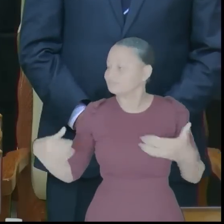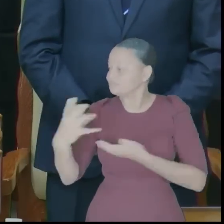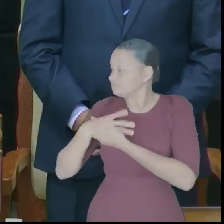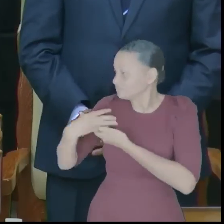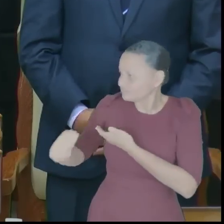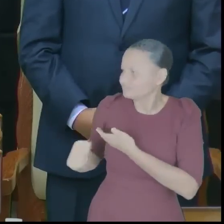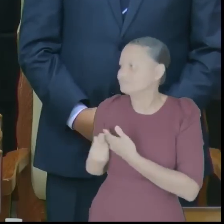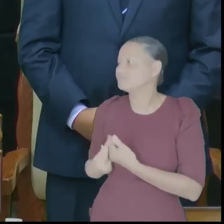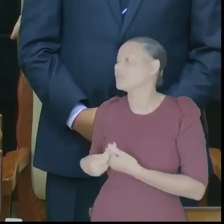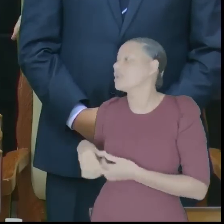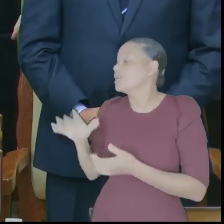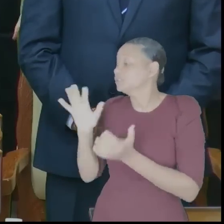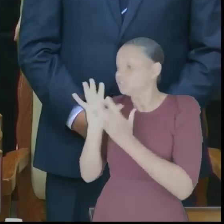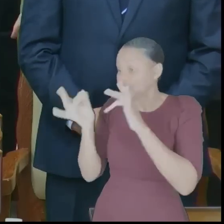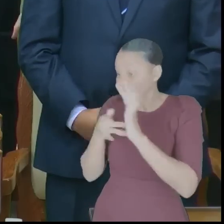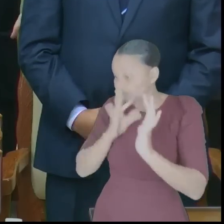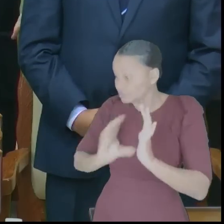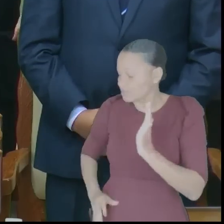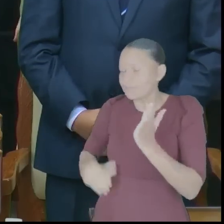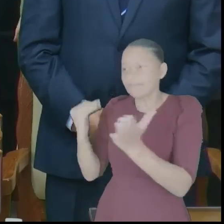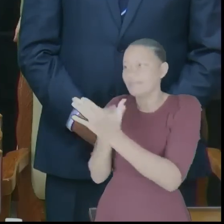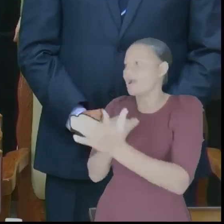mais de Cristo na tua vida,